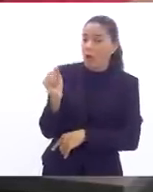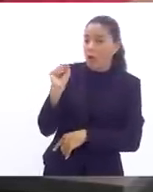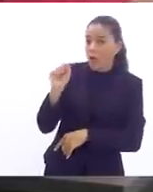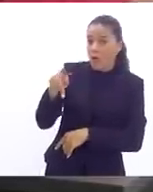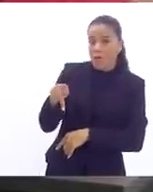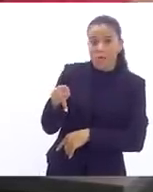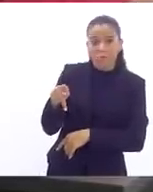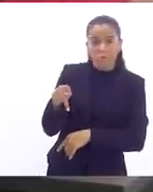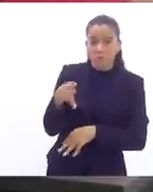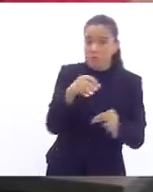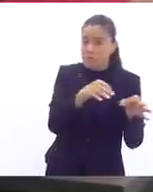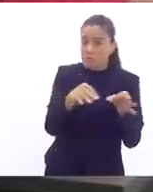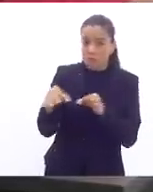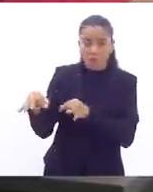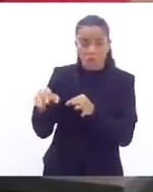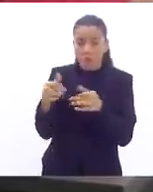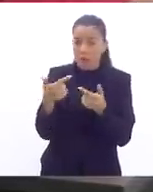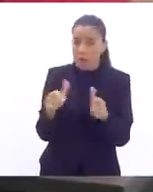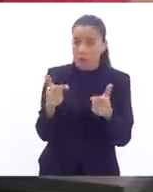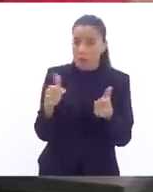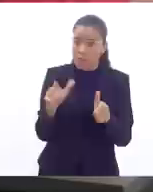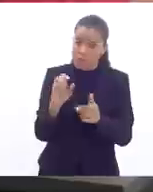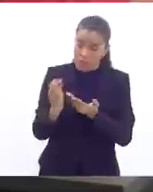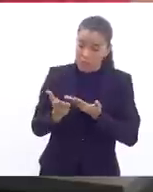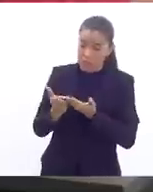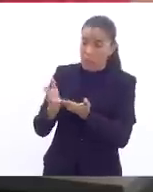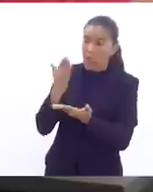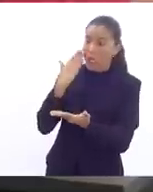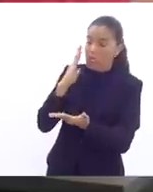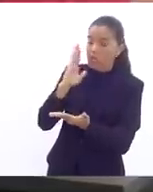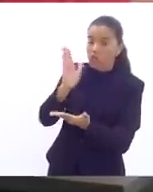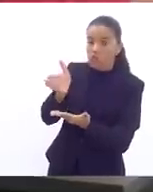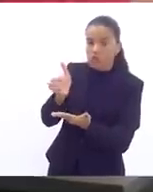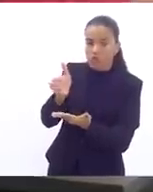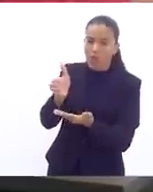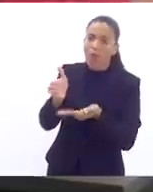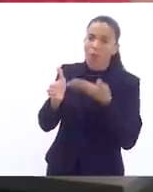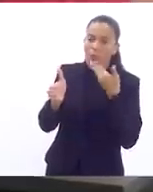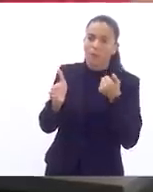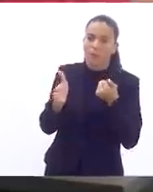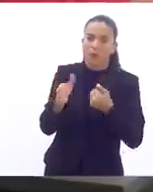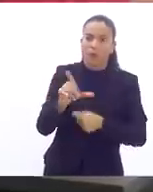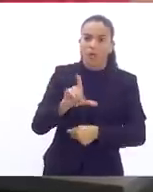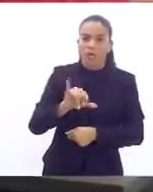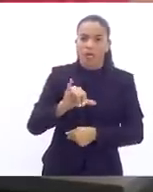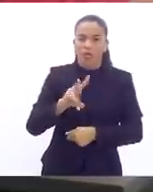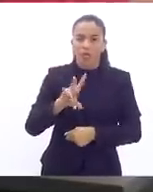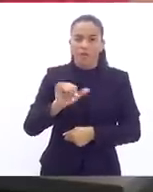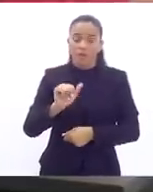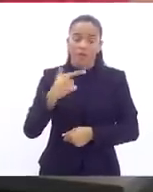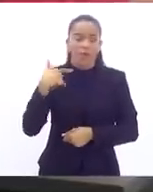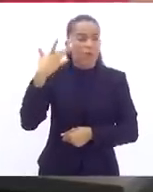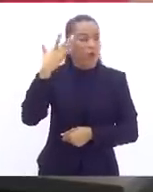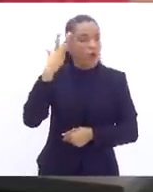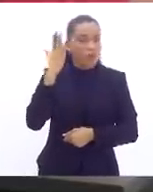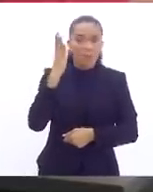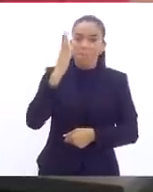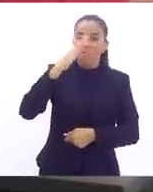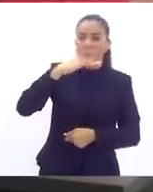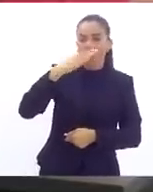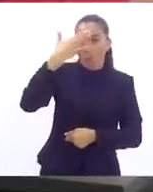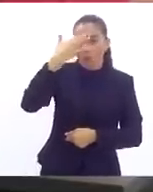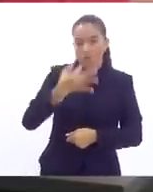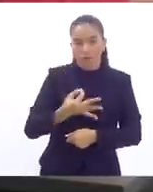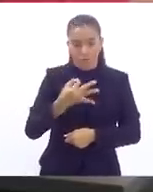atualizadas Então se a gente já puder te entregar direto Lívia pelo que eu tô vendo houve um mal entendido das